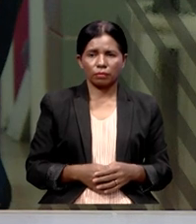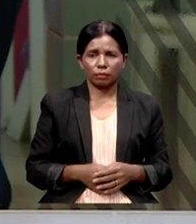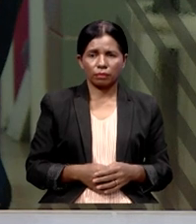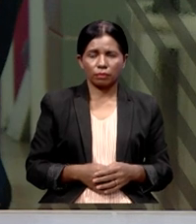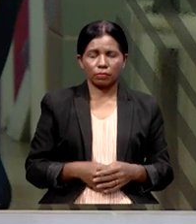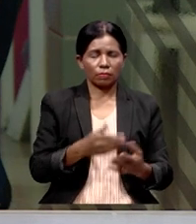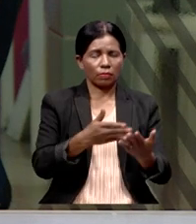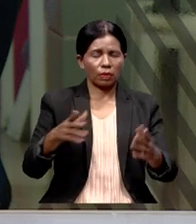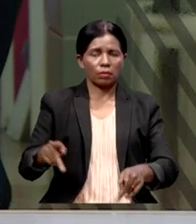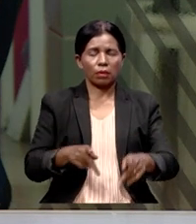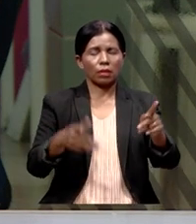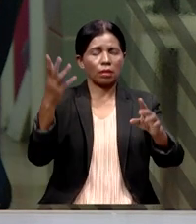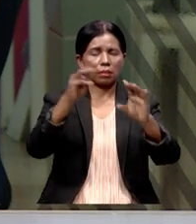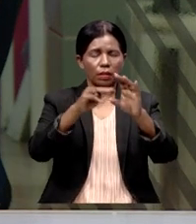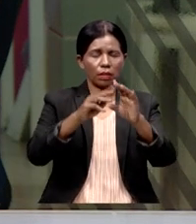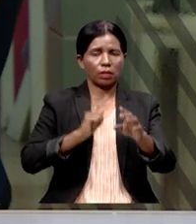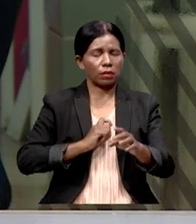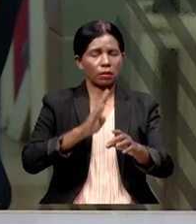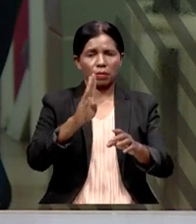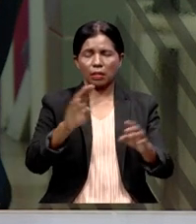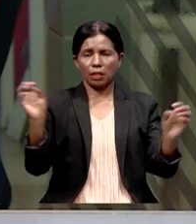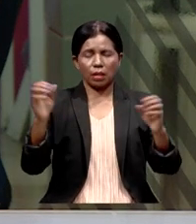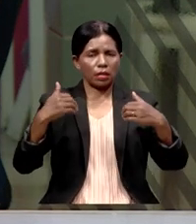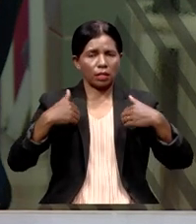Facilidade público e mercado também se laia bemos.